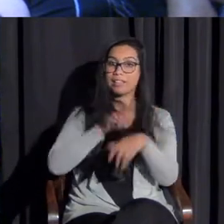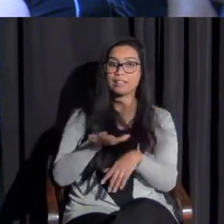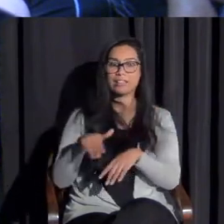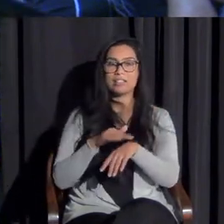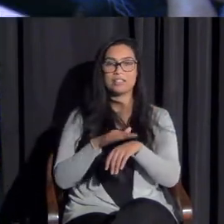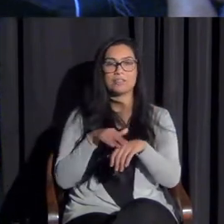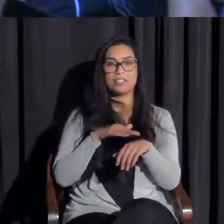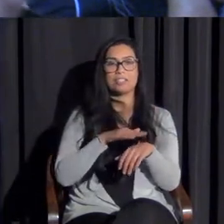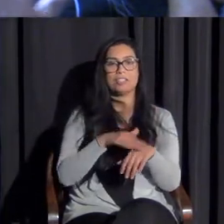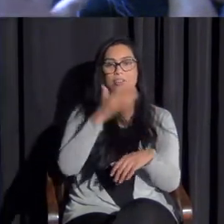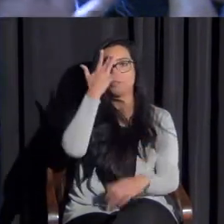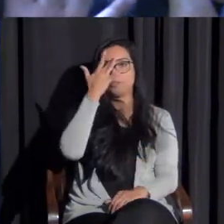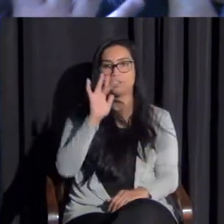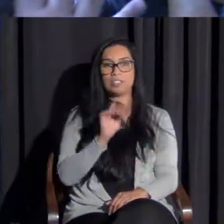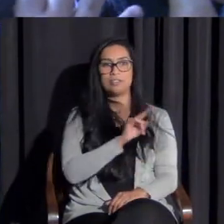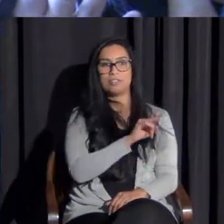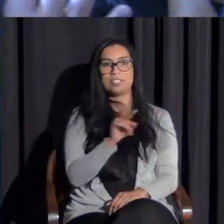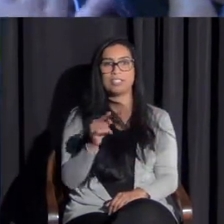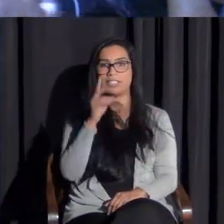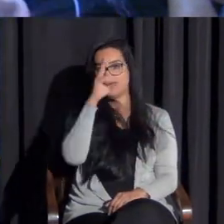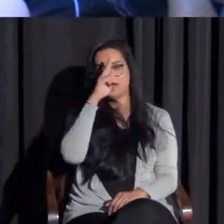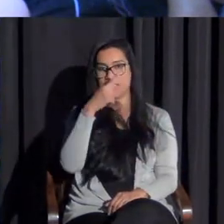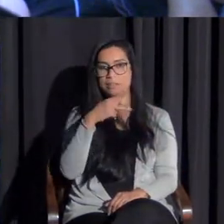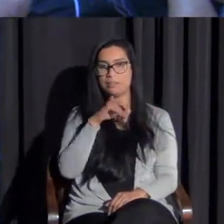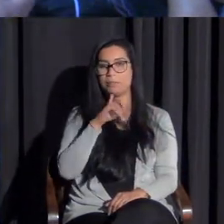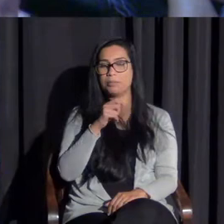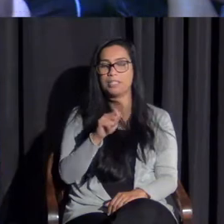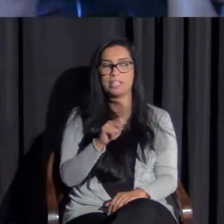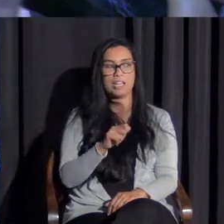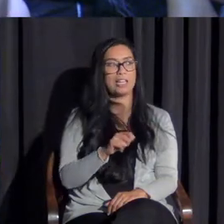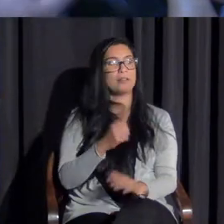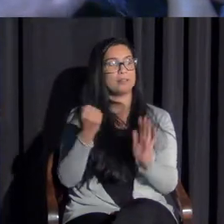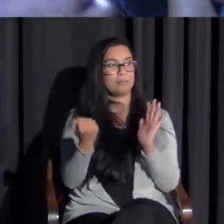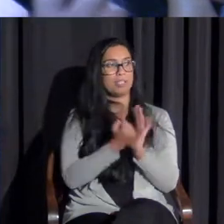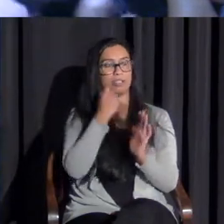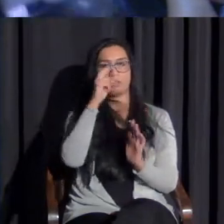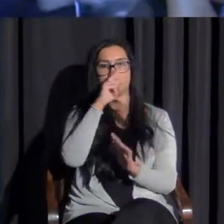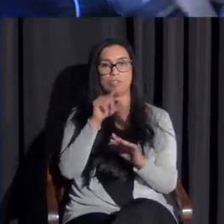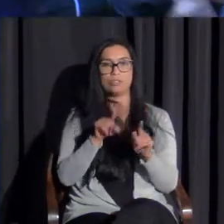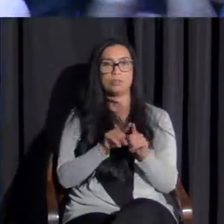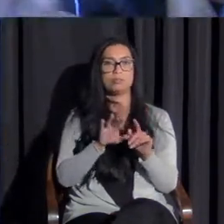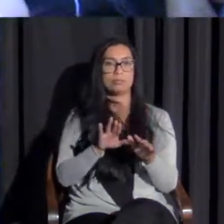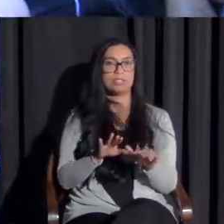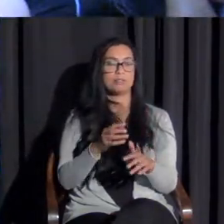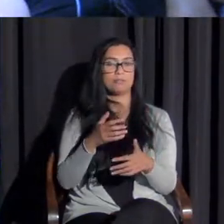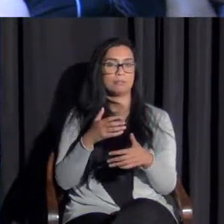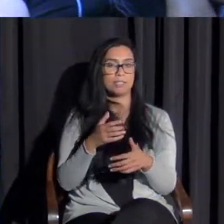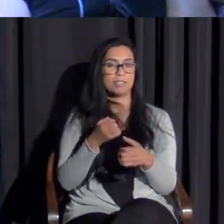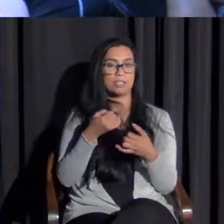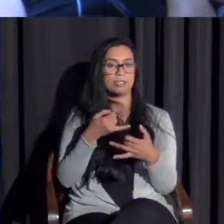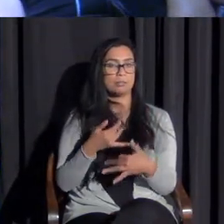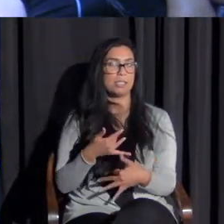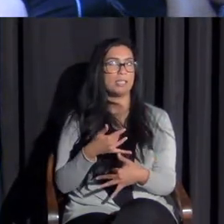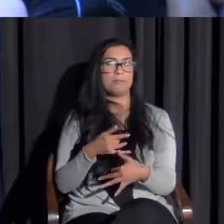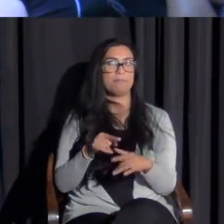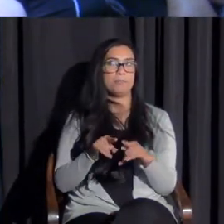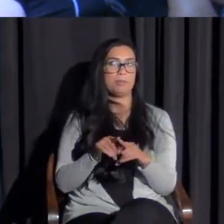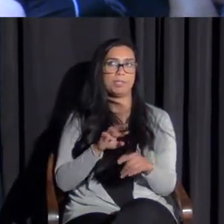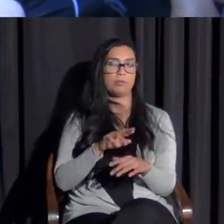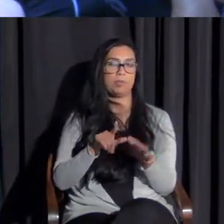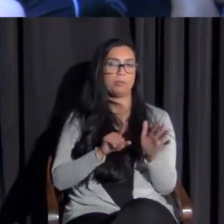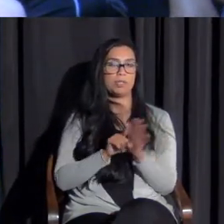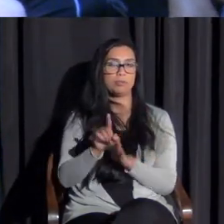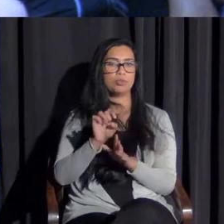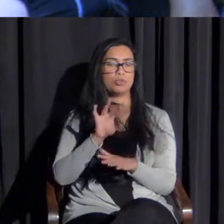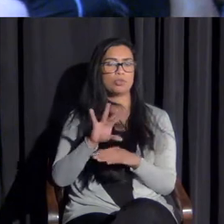era do PIA nessa época lembra desse fato, porque foi meio marcante. Mas o que eu queria falar não é nem tanto uma pergunta, é só um...